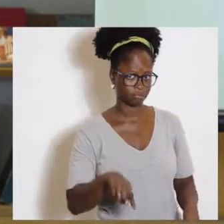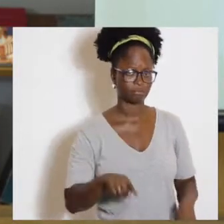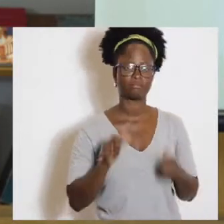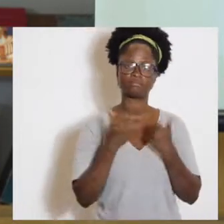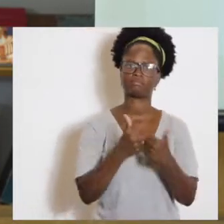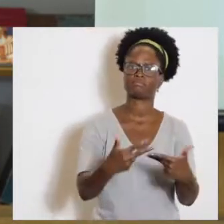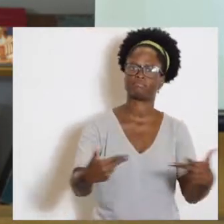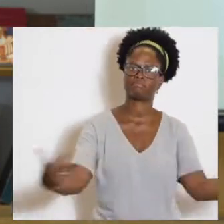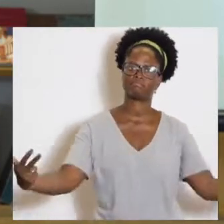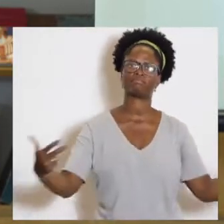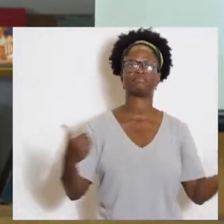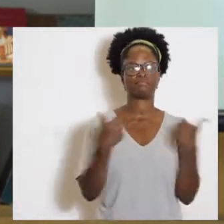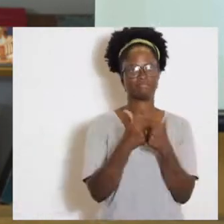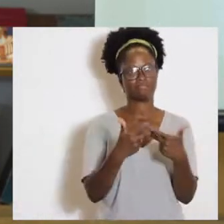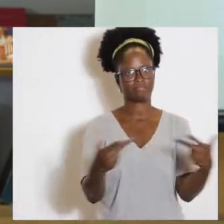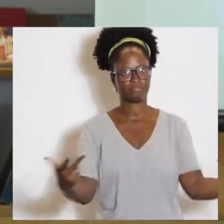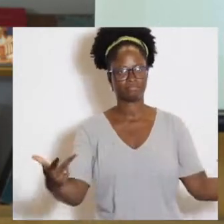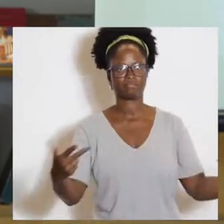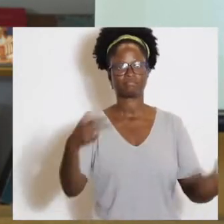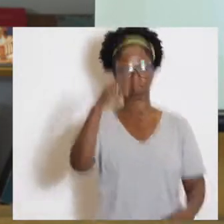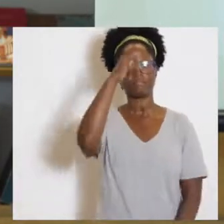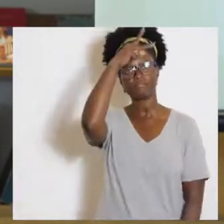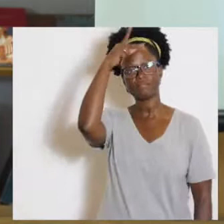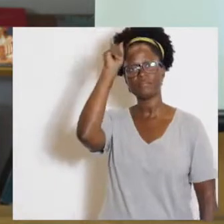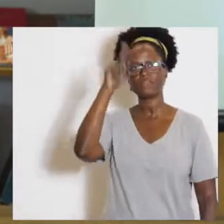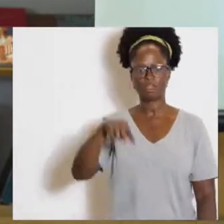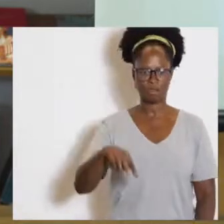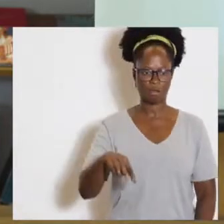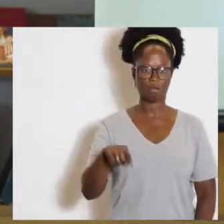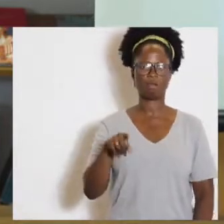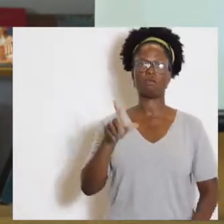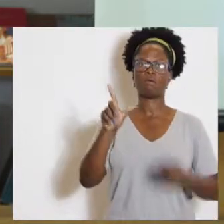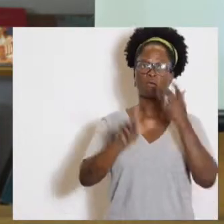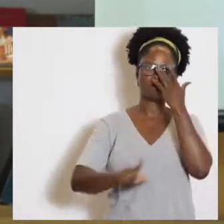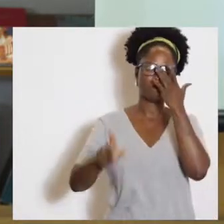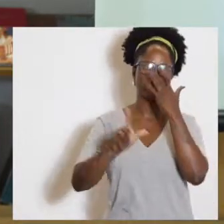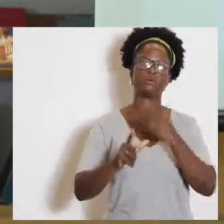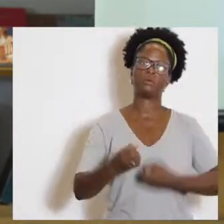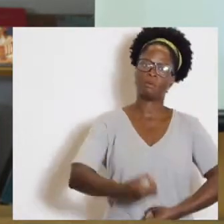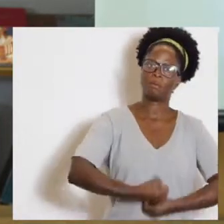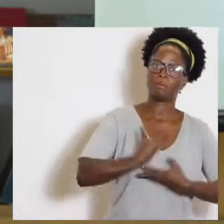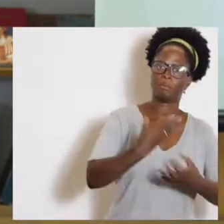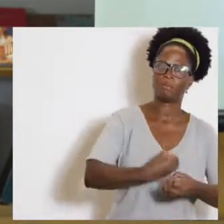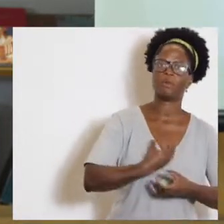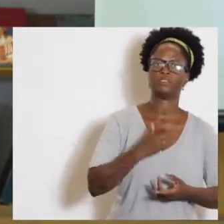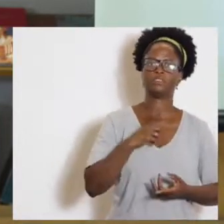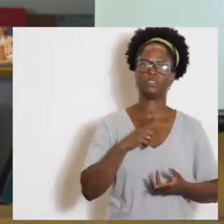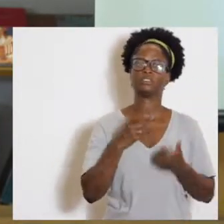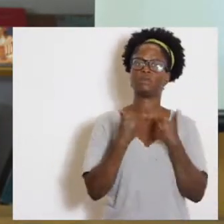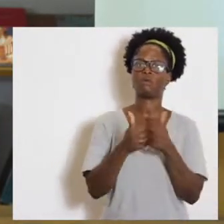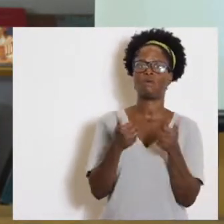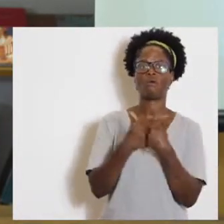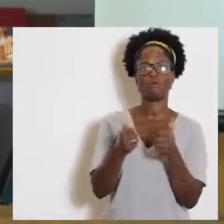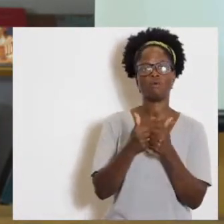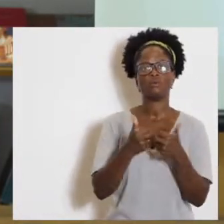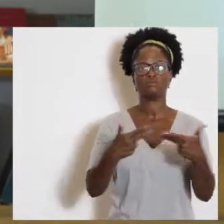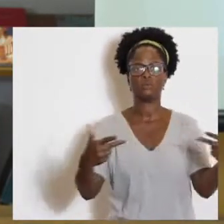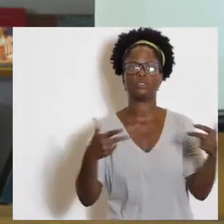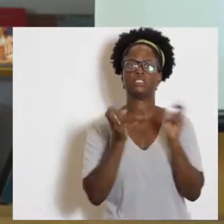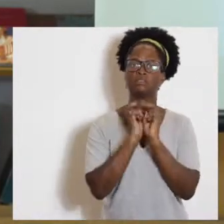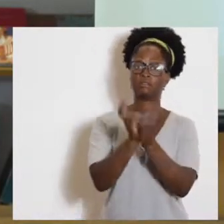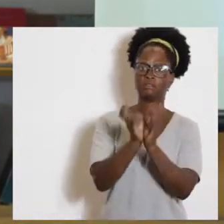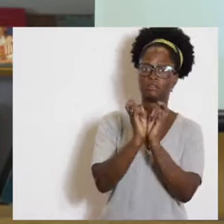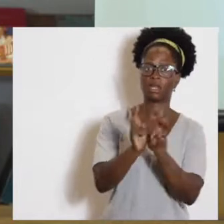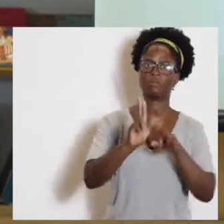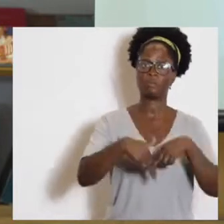transporte os meios de transporte público essa é uma literatura esta é uma poesia que anda de ônibus que anda de trem